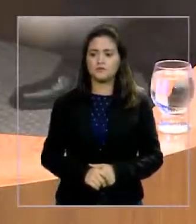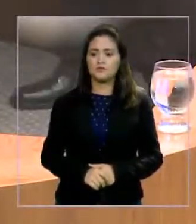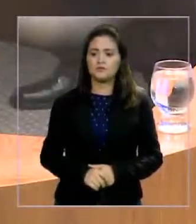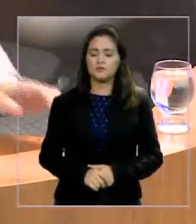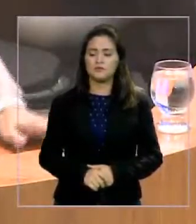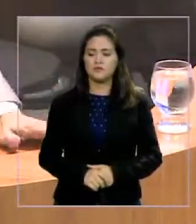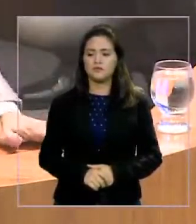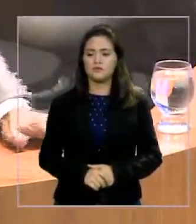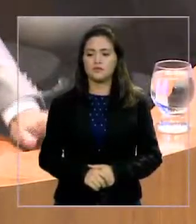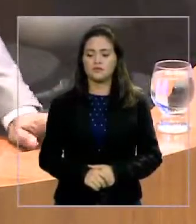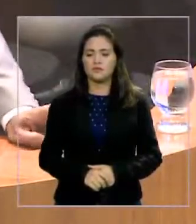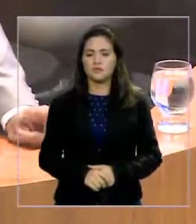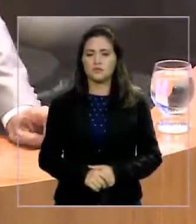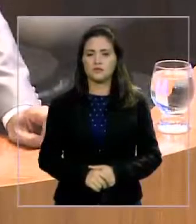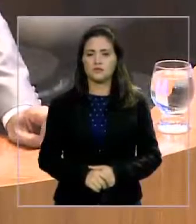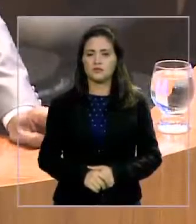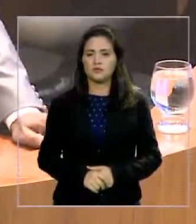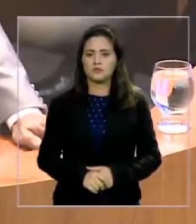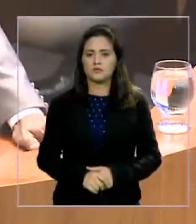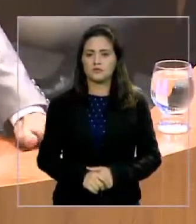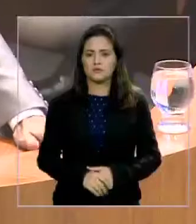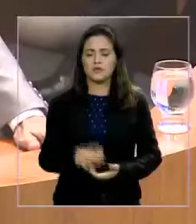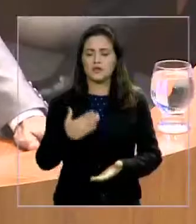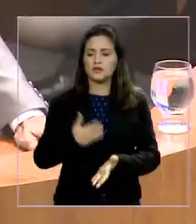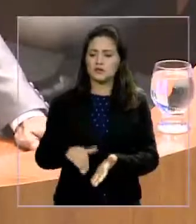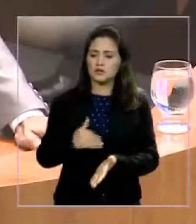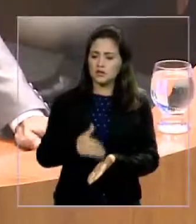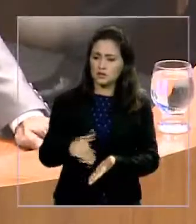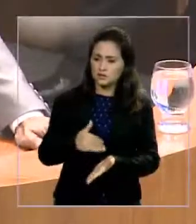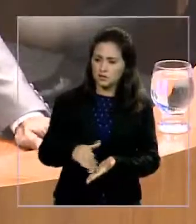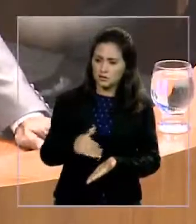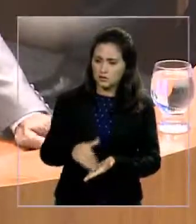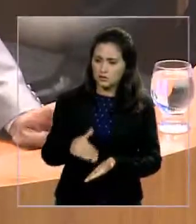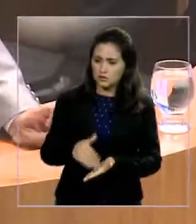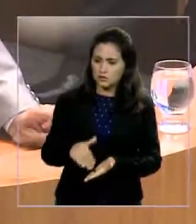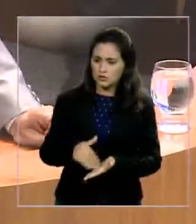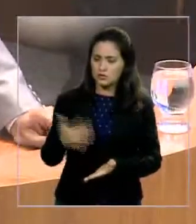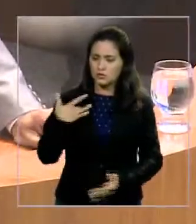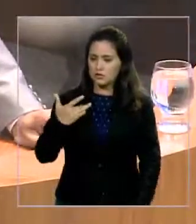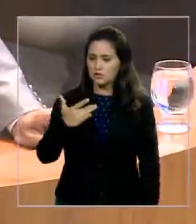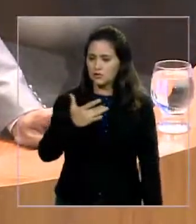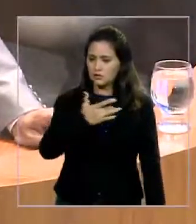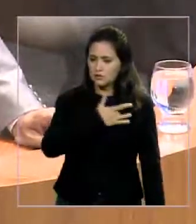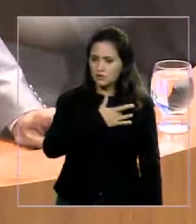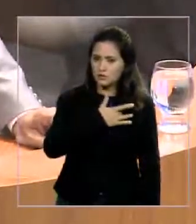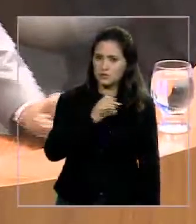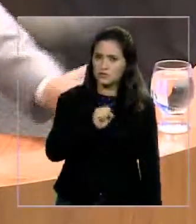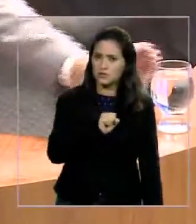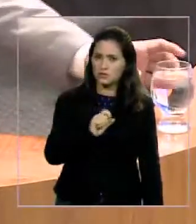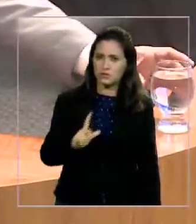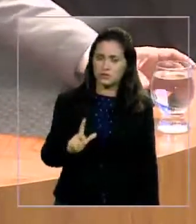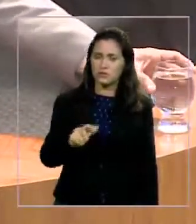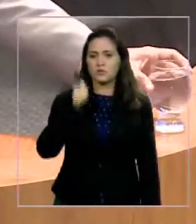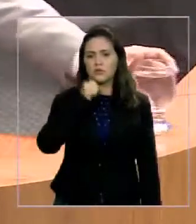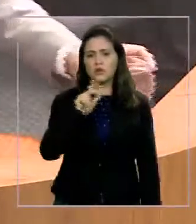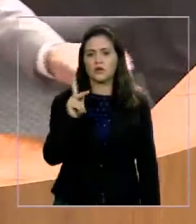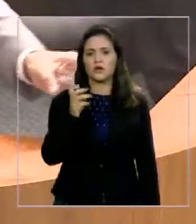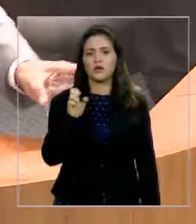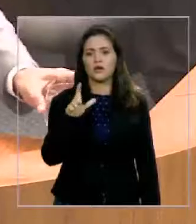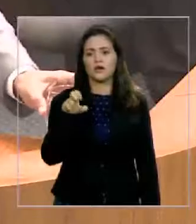da participação da secretária de saúde do município, doutora Helena. Eu sou um dos